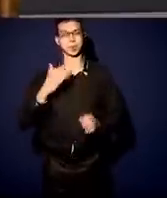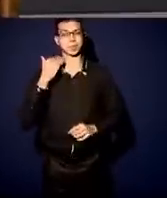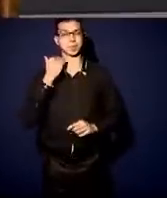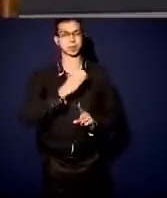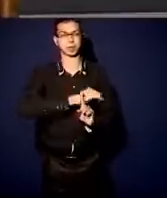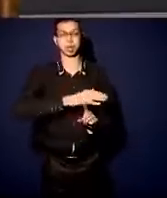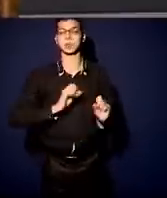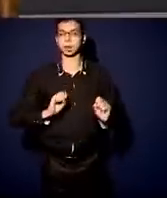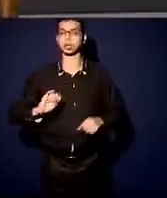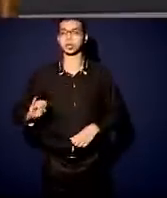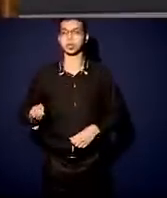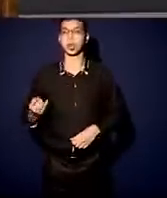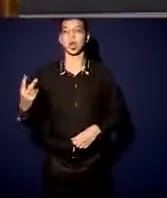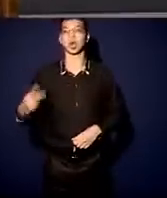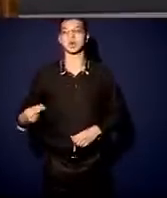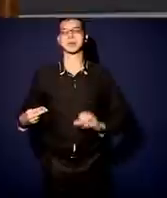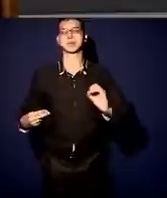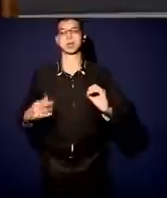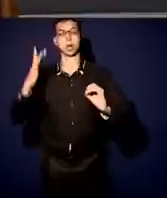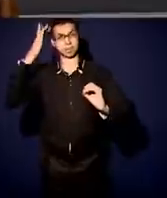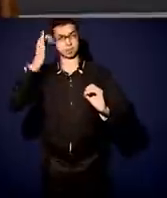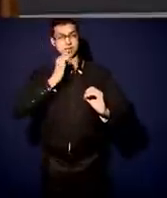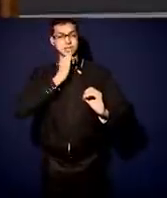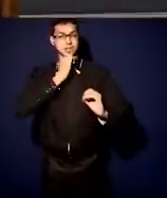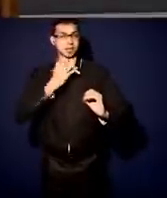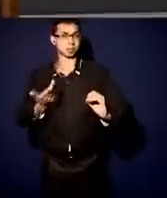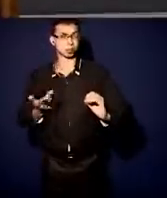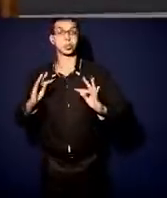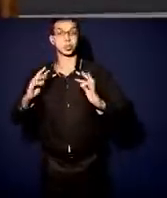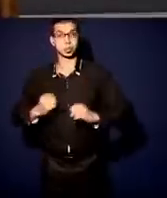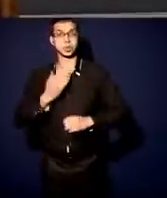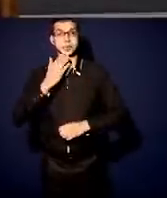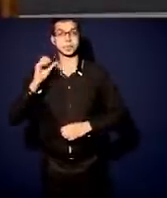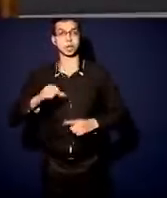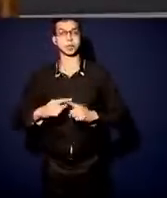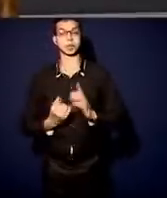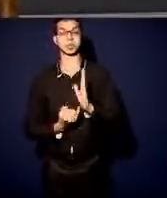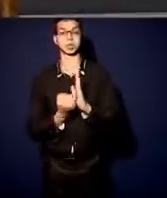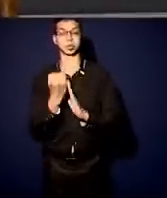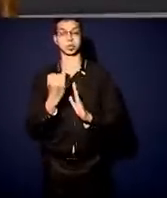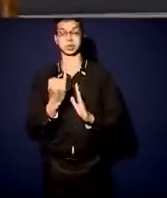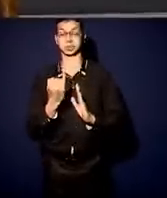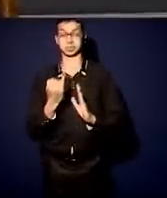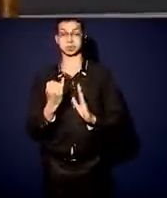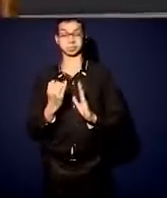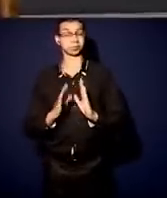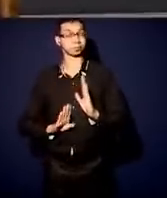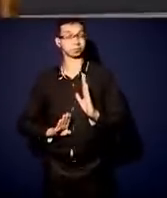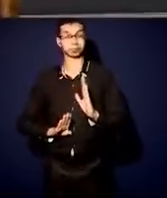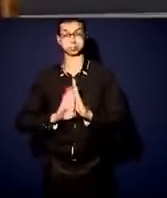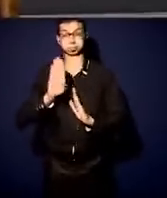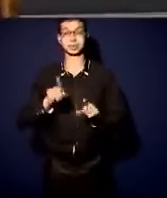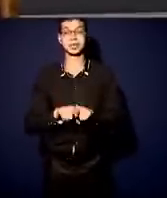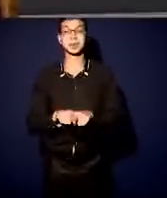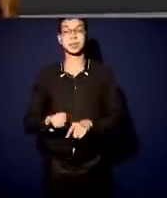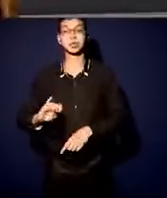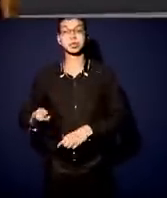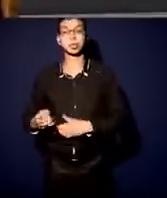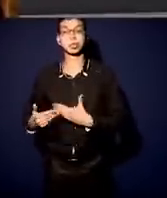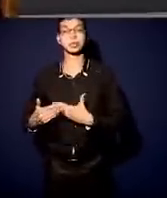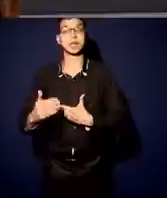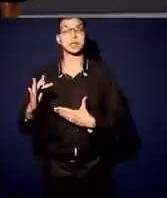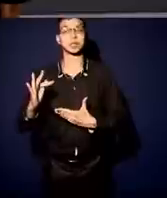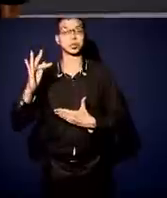pode cortar o juro amanhã para Zero Tudo ficaria pior porque a inflação ia disparar e eu juro de longo prazo iria subir então a gente pra gente realmente